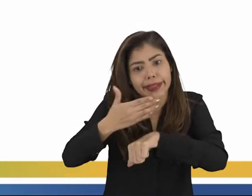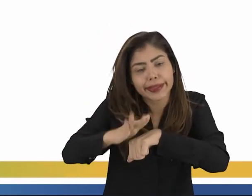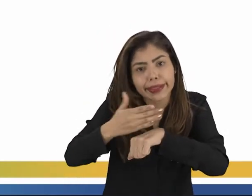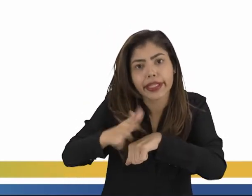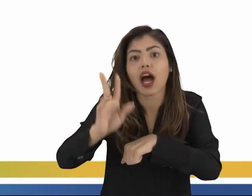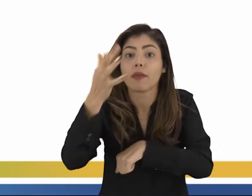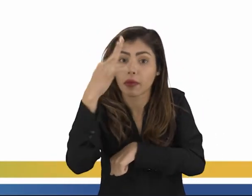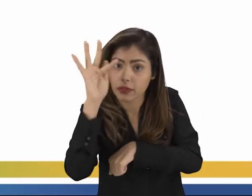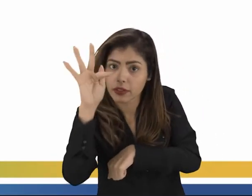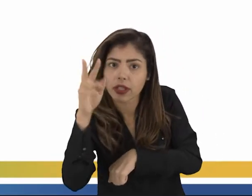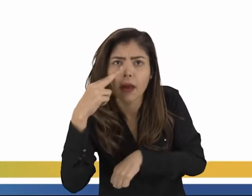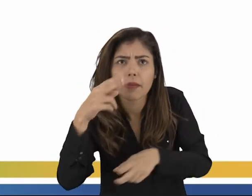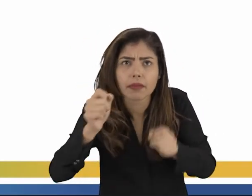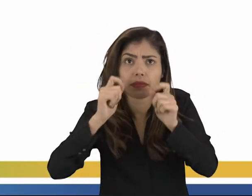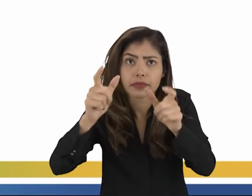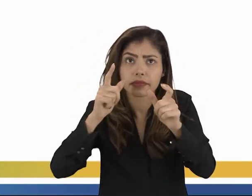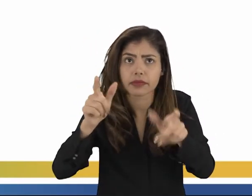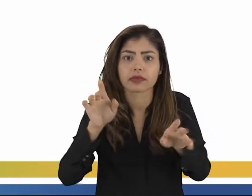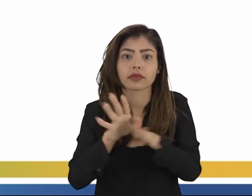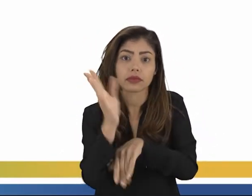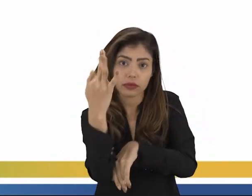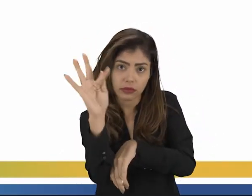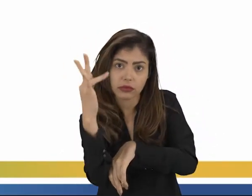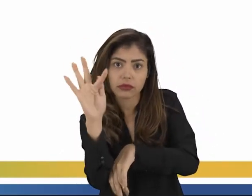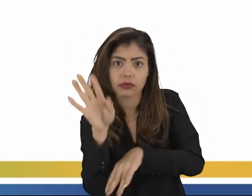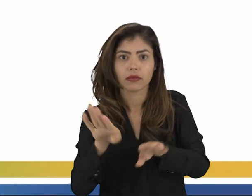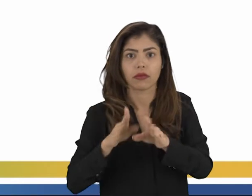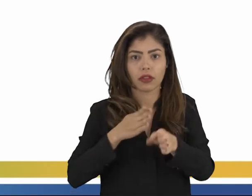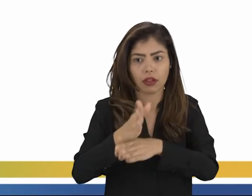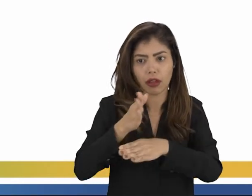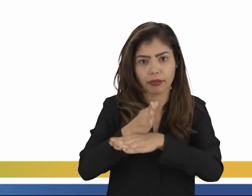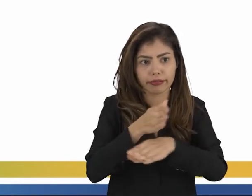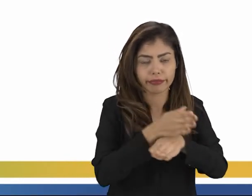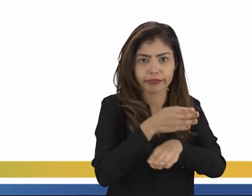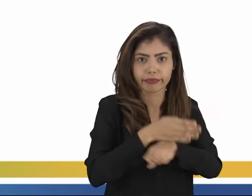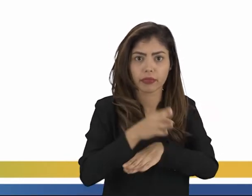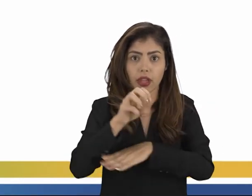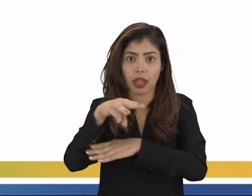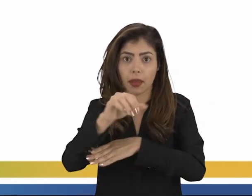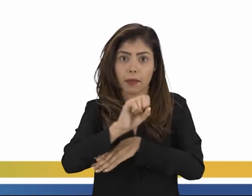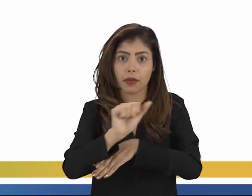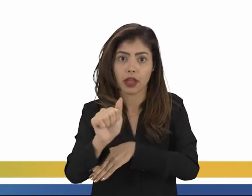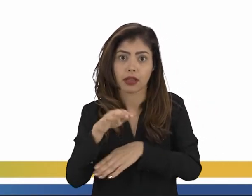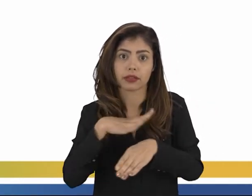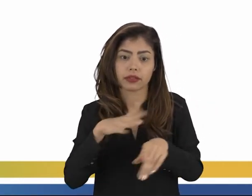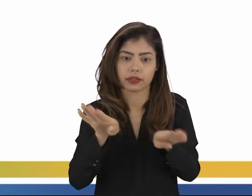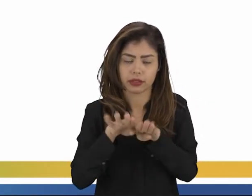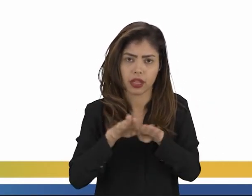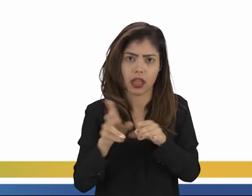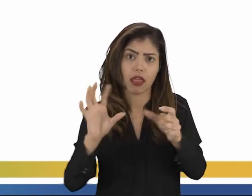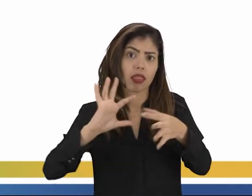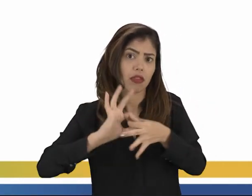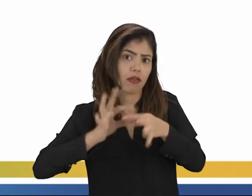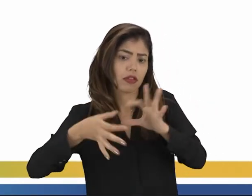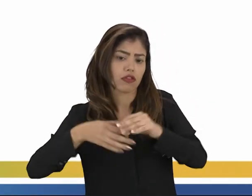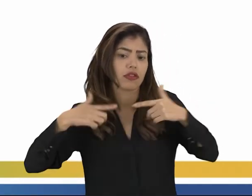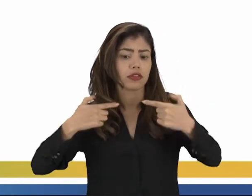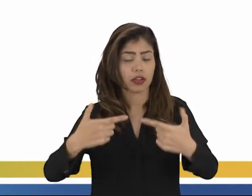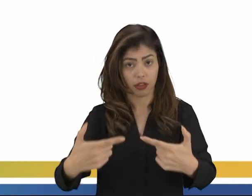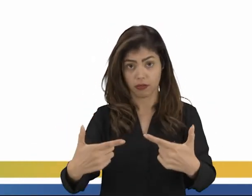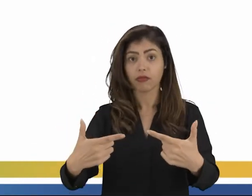franceses, porque, presta bem atenção, os franceses investiram em massa dentro desse contexto de